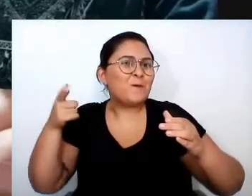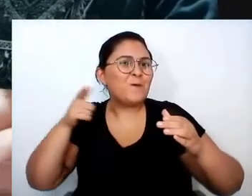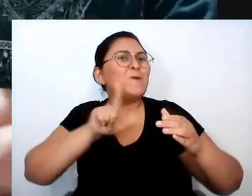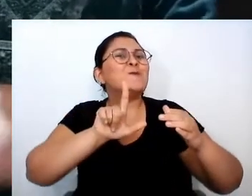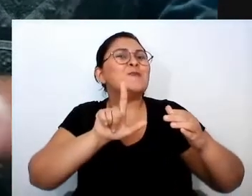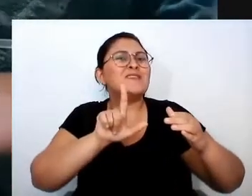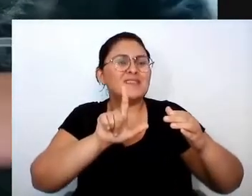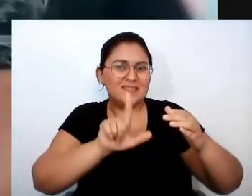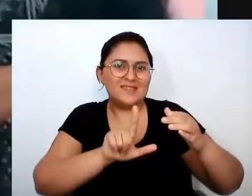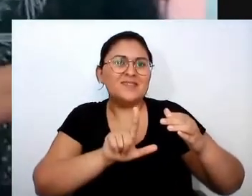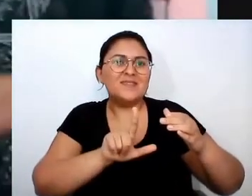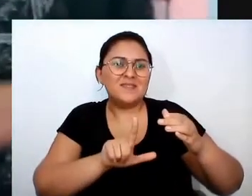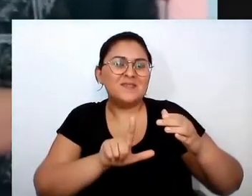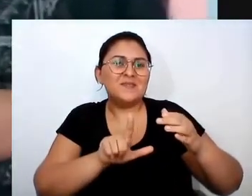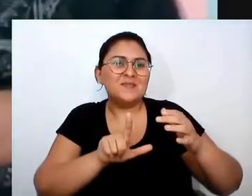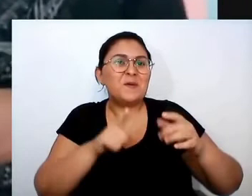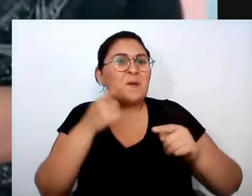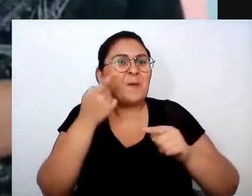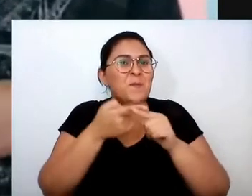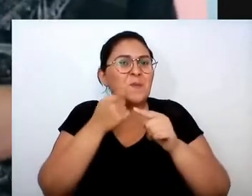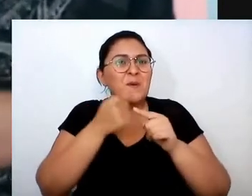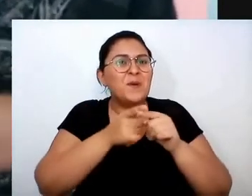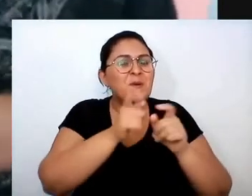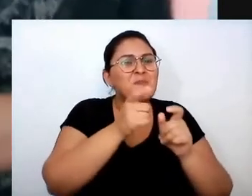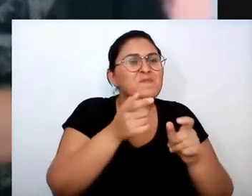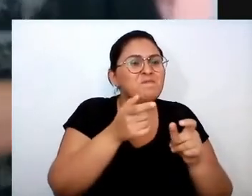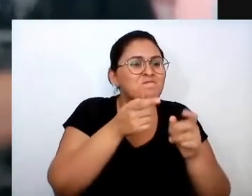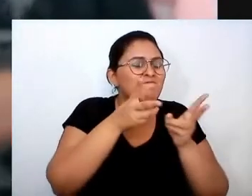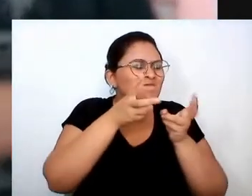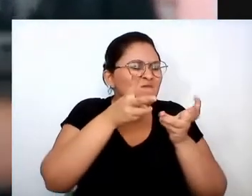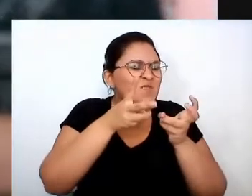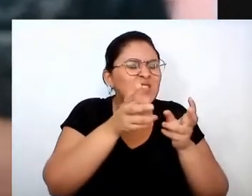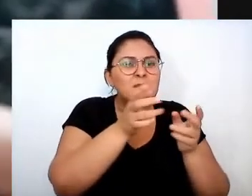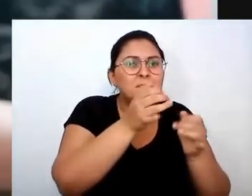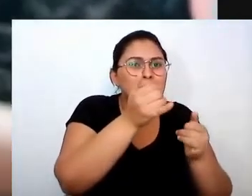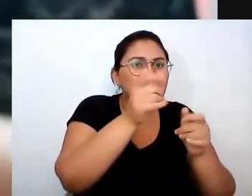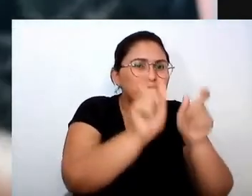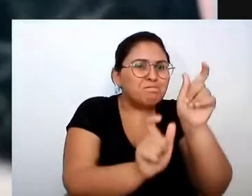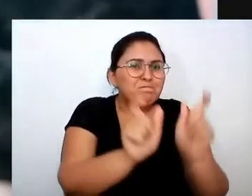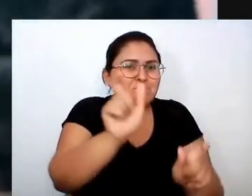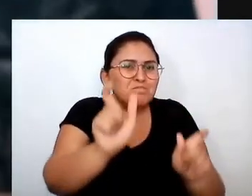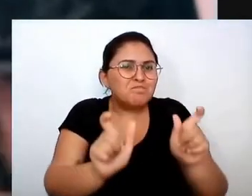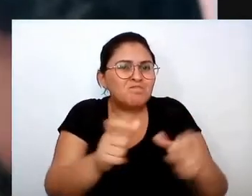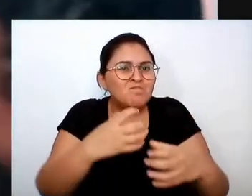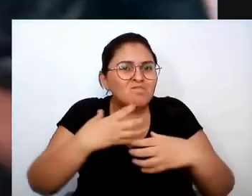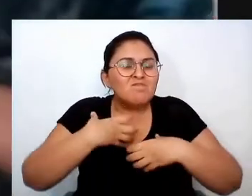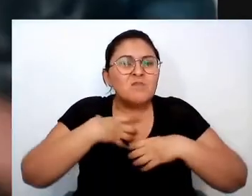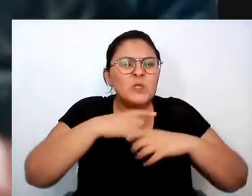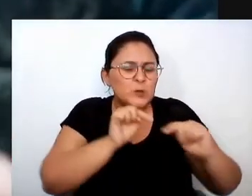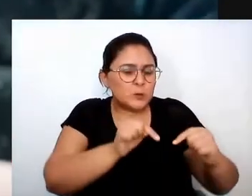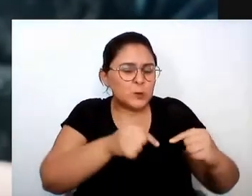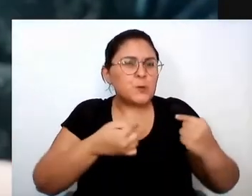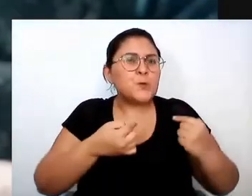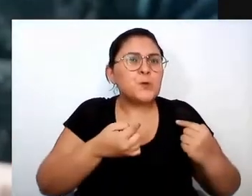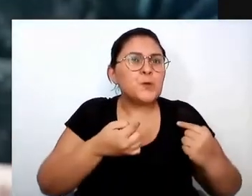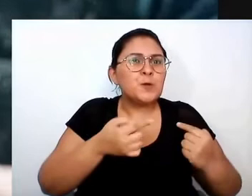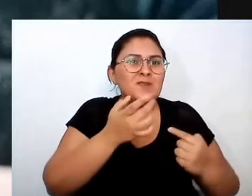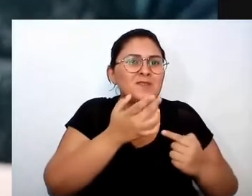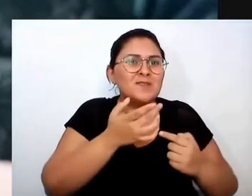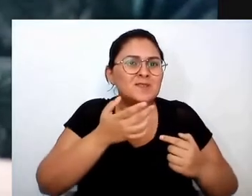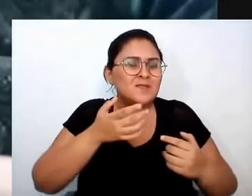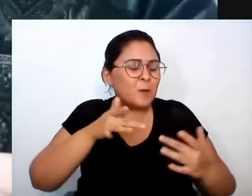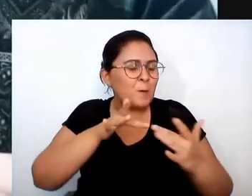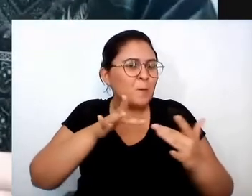que ainda tem medo de lidar com uma pessoa com deficiência. Então, eu acho que não só no dentro do curso, mas eu acho que dentro da